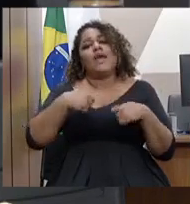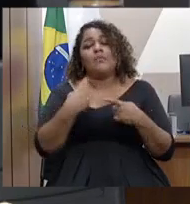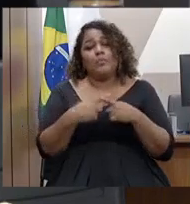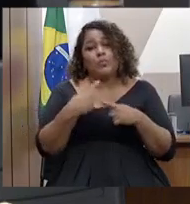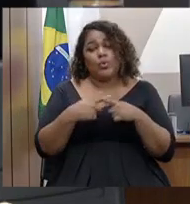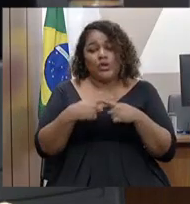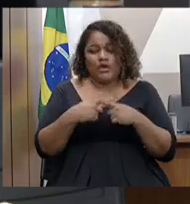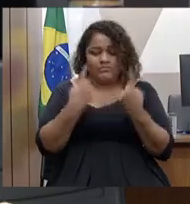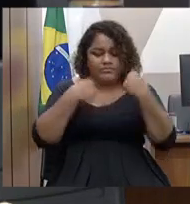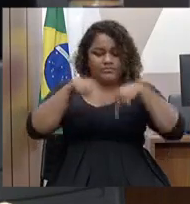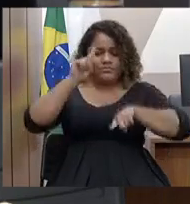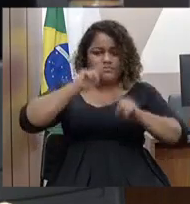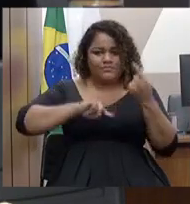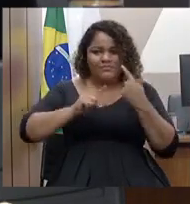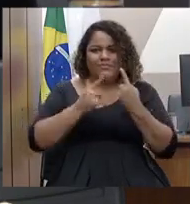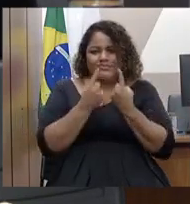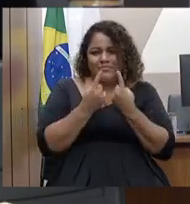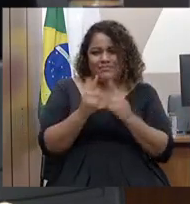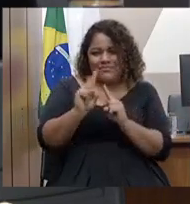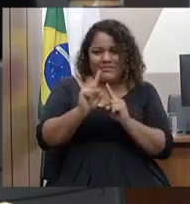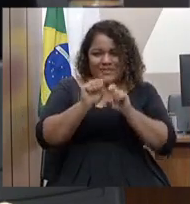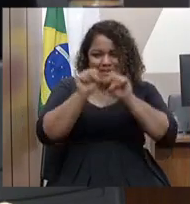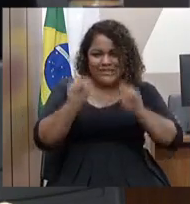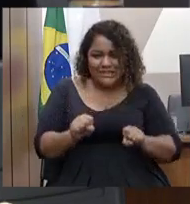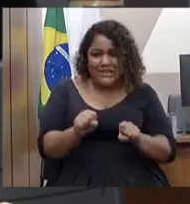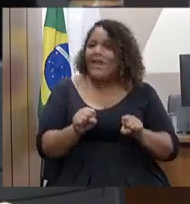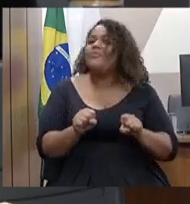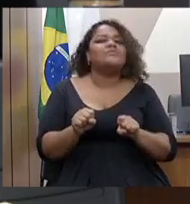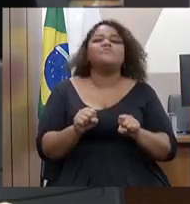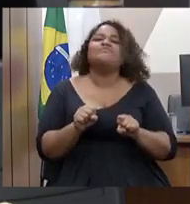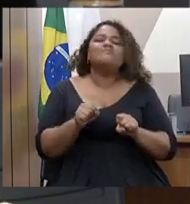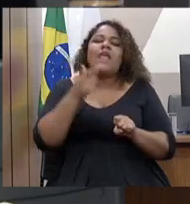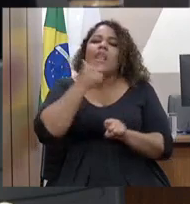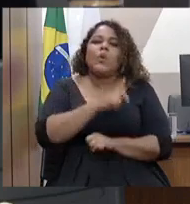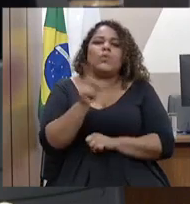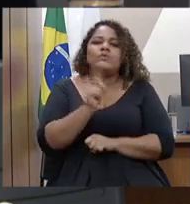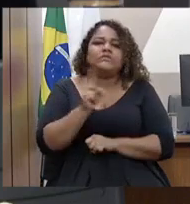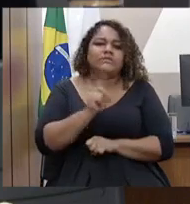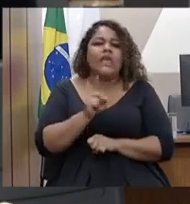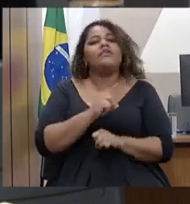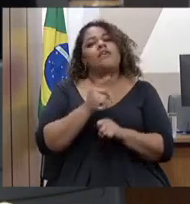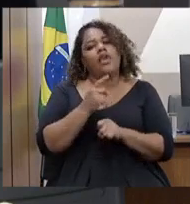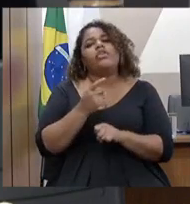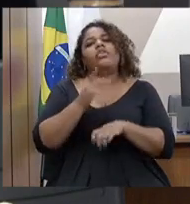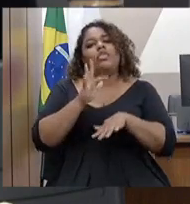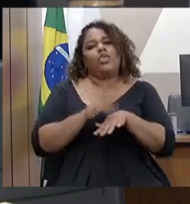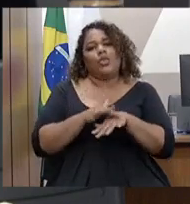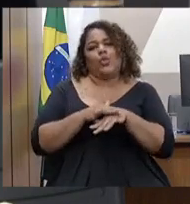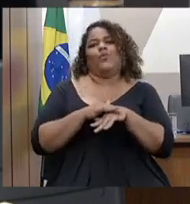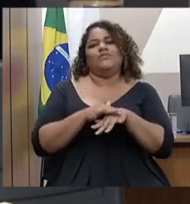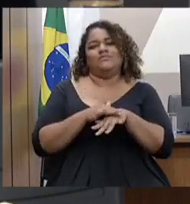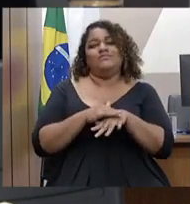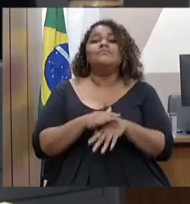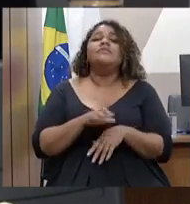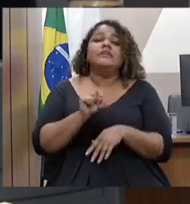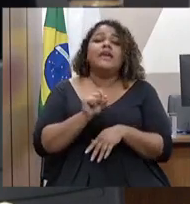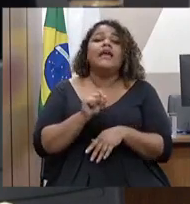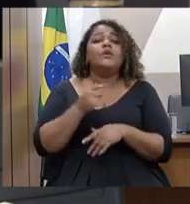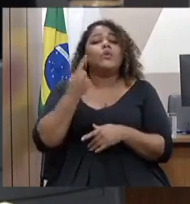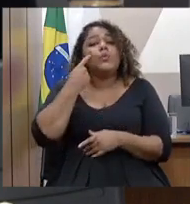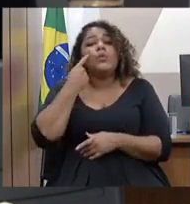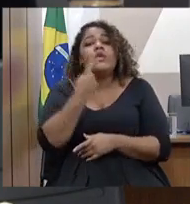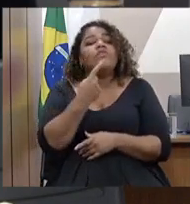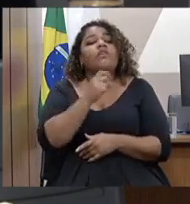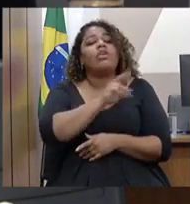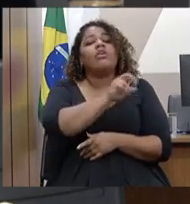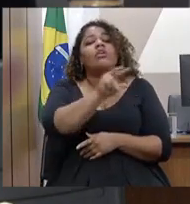com seus conflitos interiores ele adoece né e o que se vê no mundo do trabalho é uma maior angústia atualmente né com as